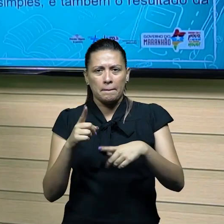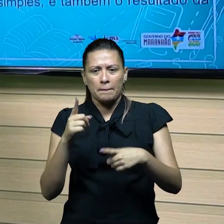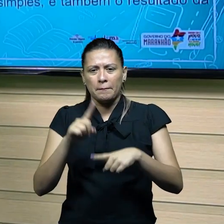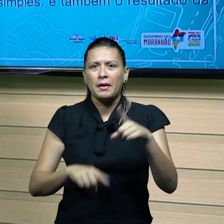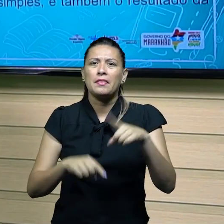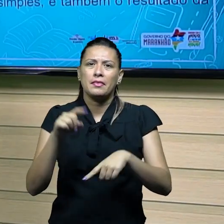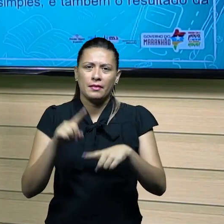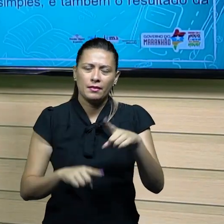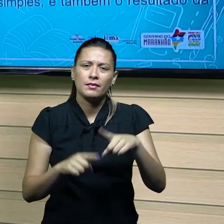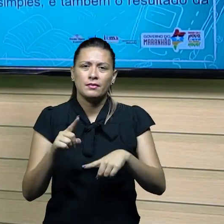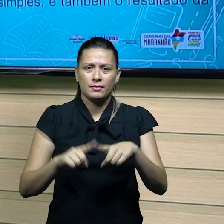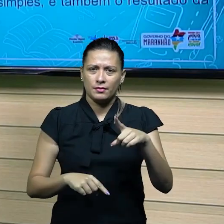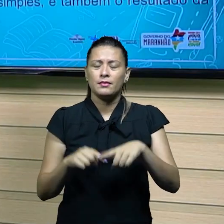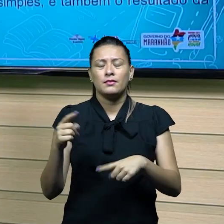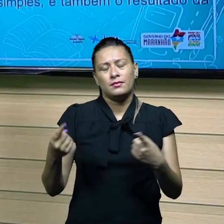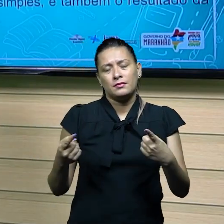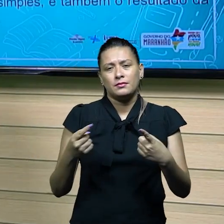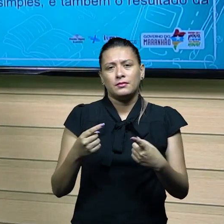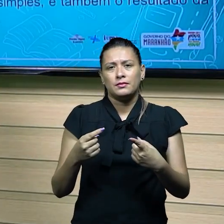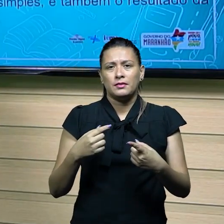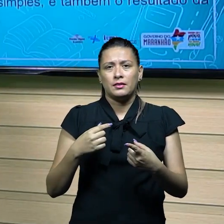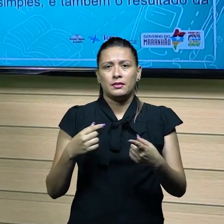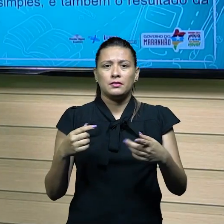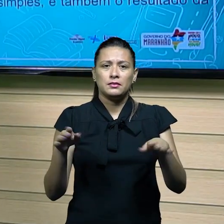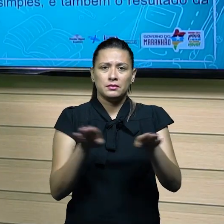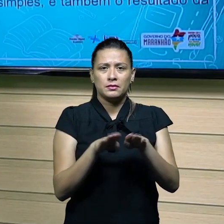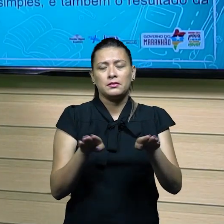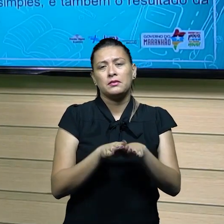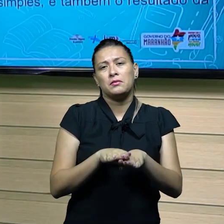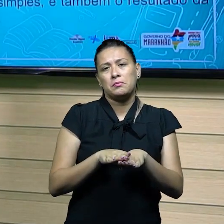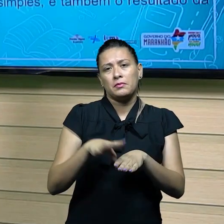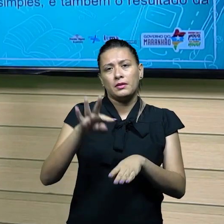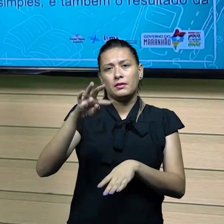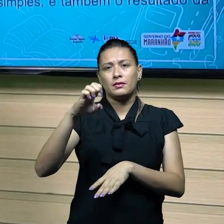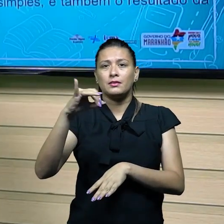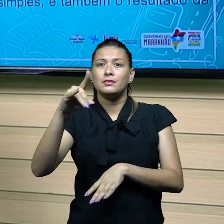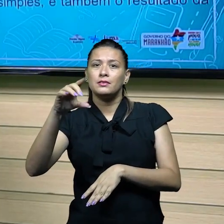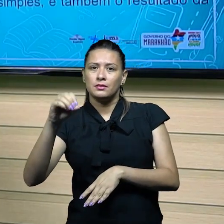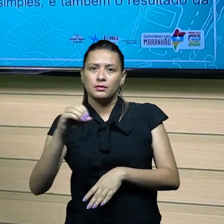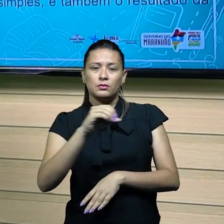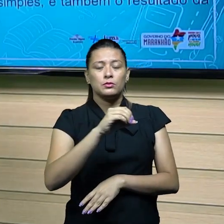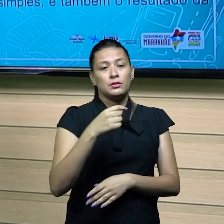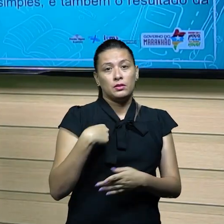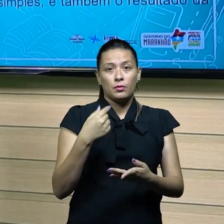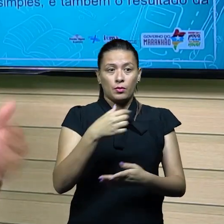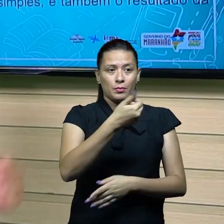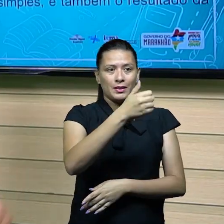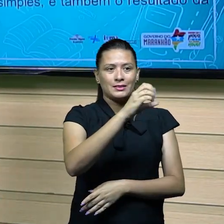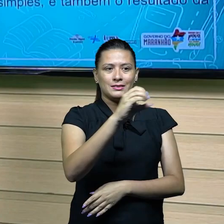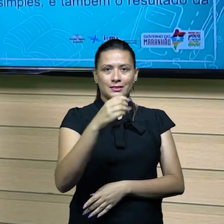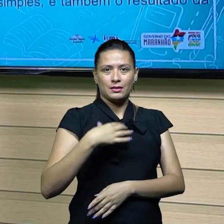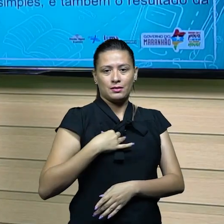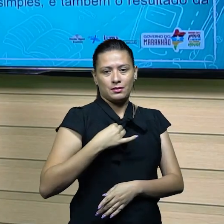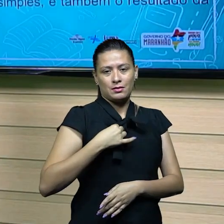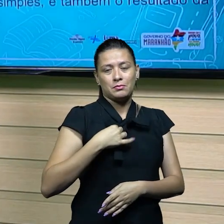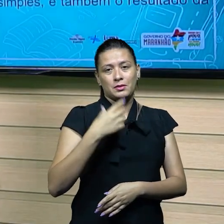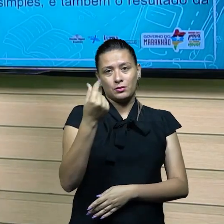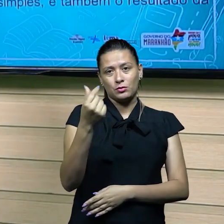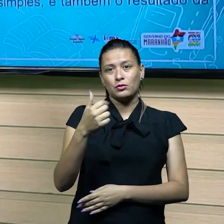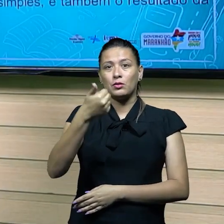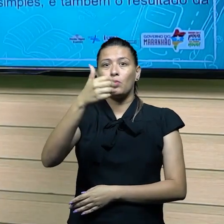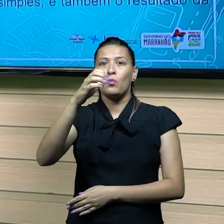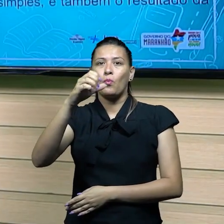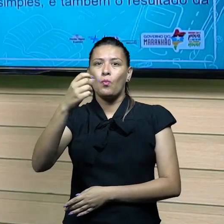gastei em torno de R$1.000 com isso tudo, tá? Gastei R$1.000. Só que a partir do momento que eu estou vendendo, eu estou percebendo que eu não consigo vender e eu lucrei